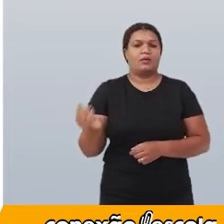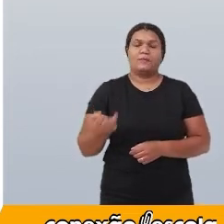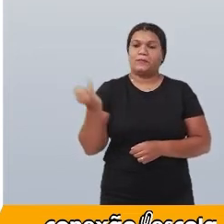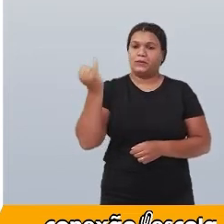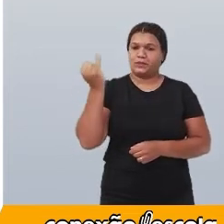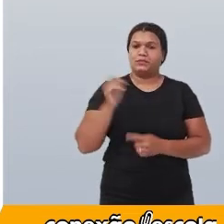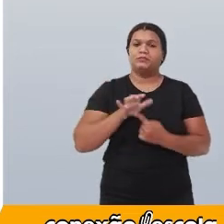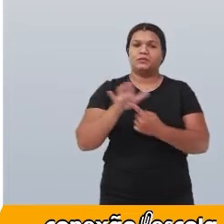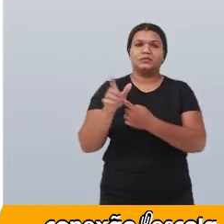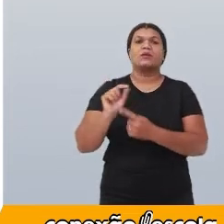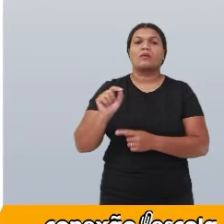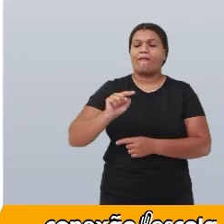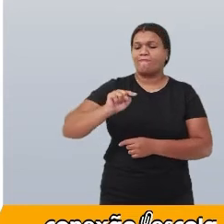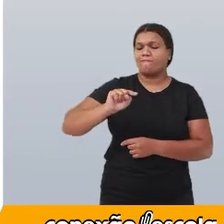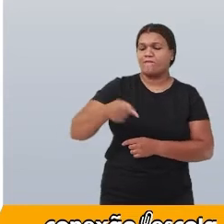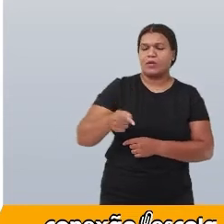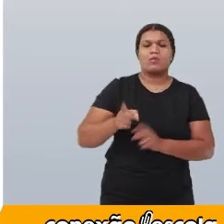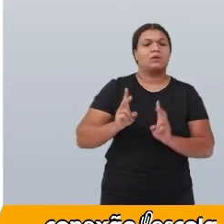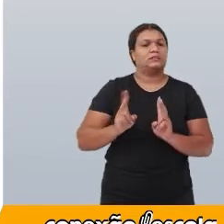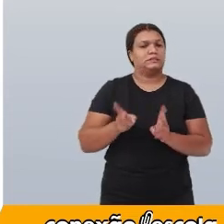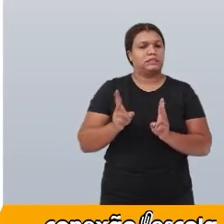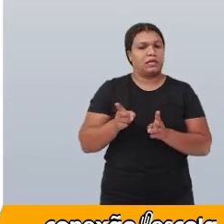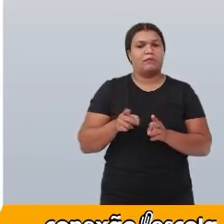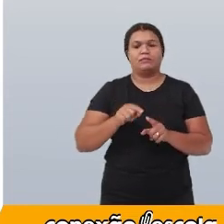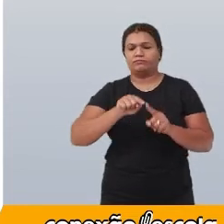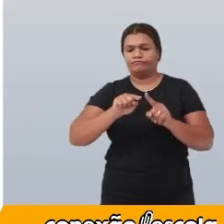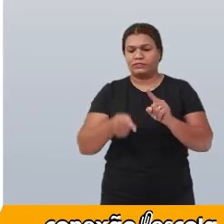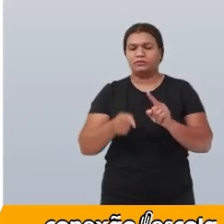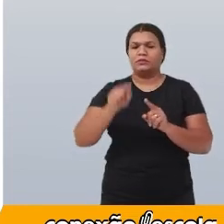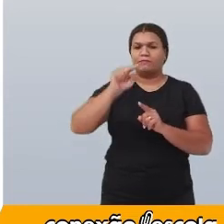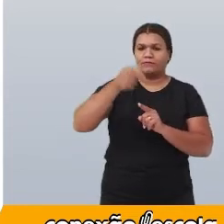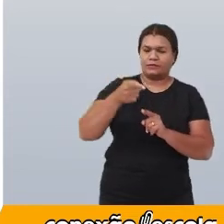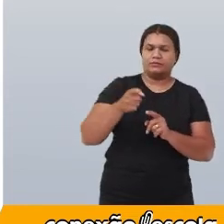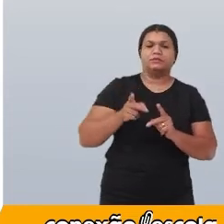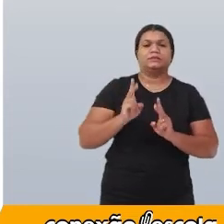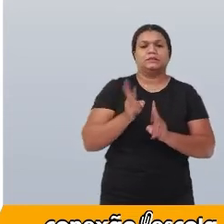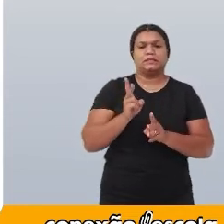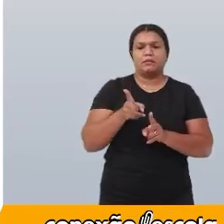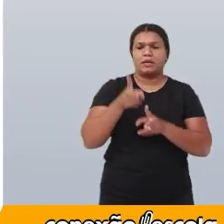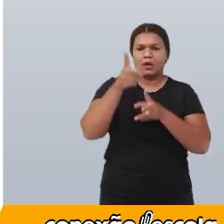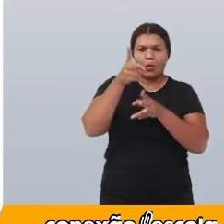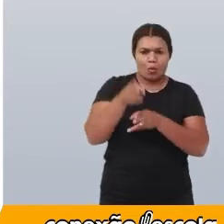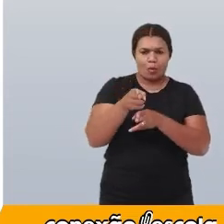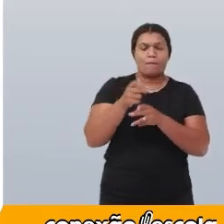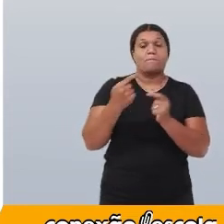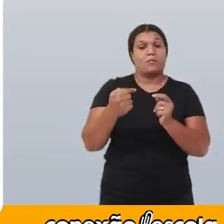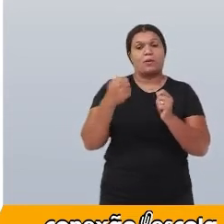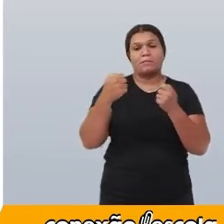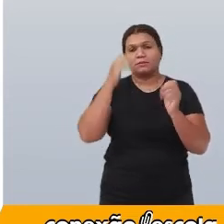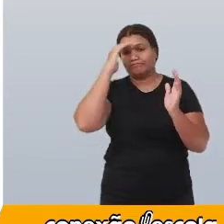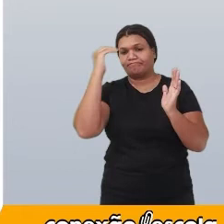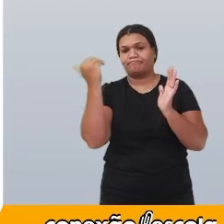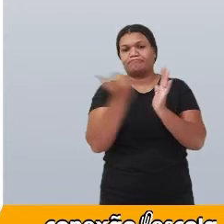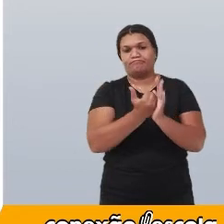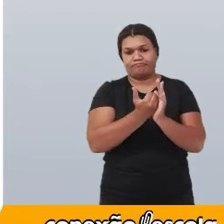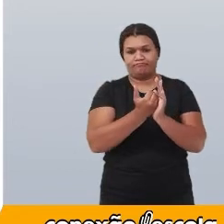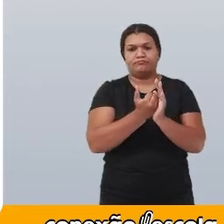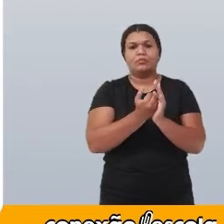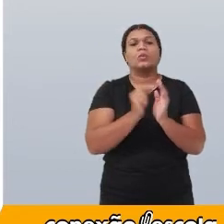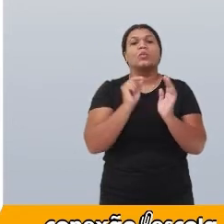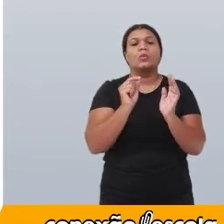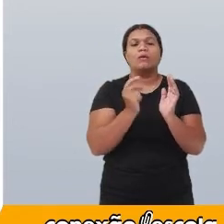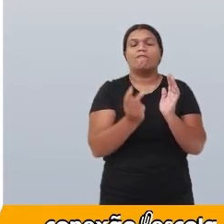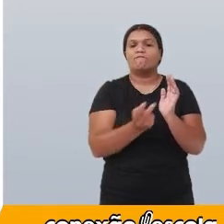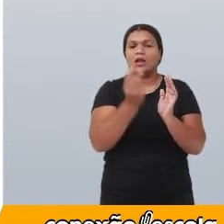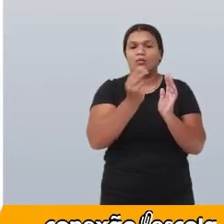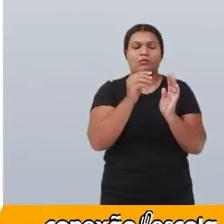forma simples, a vírgula sempre vai ficar embaixo da vírgula, porque precisamos respeitar o quadro valor de